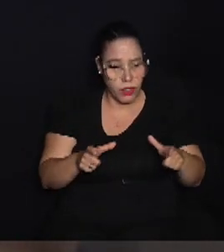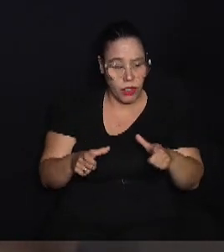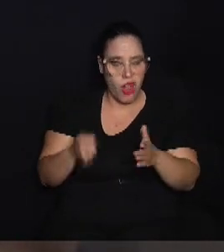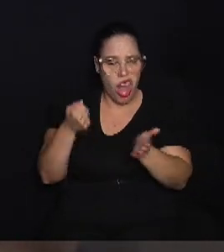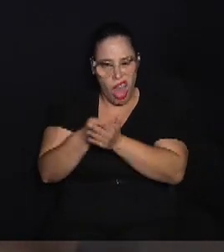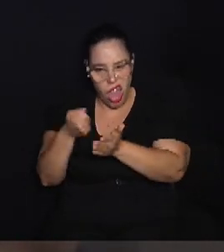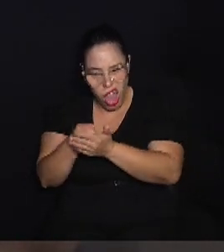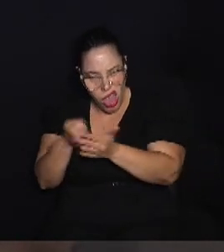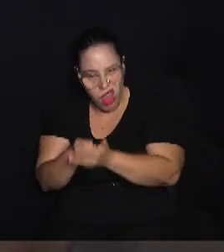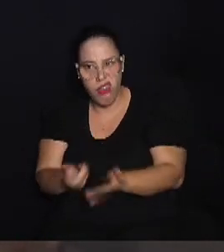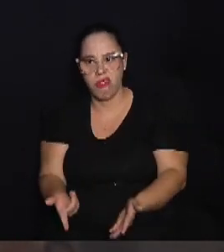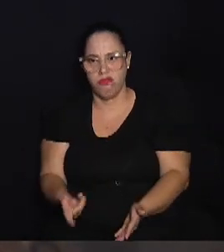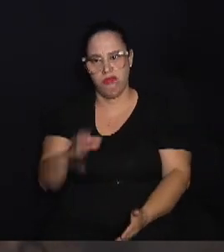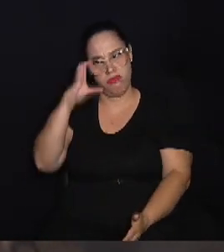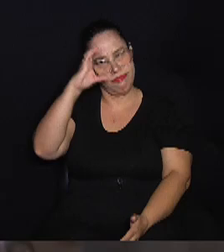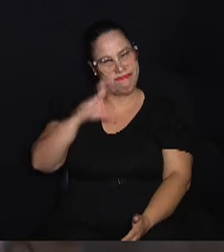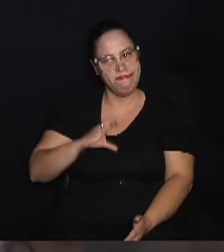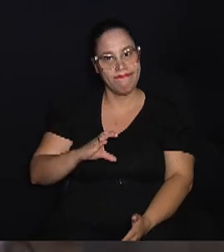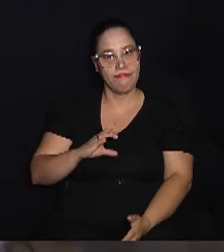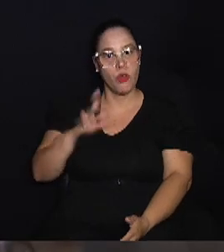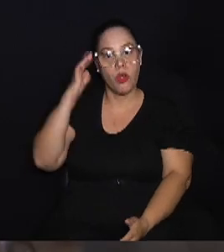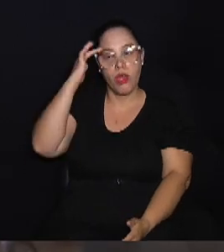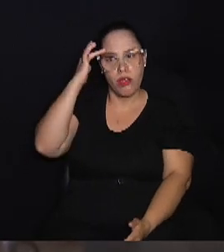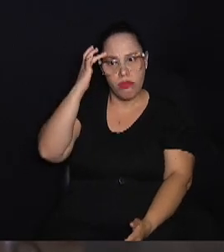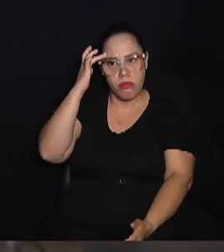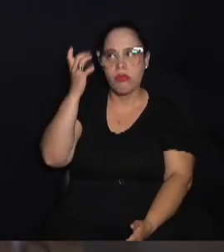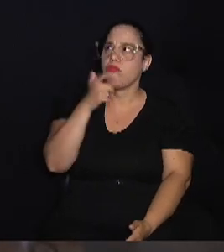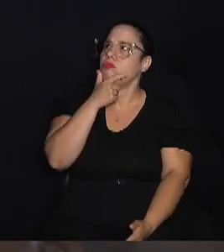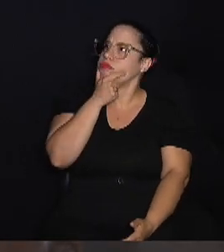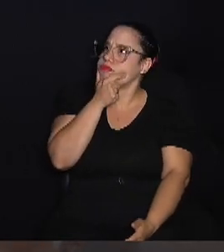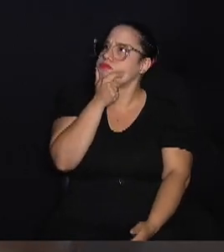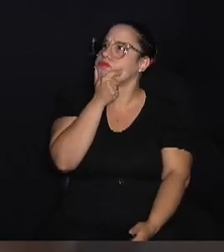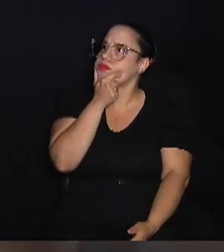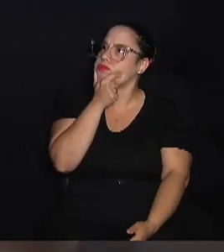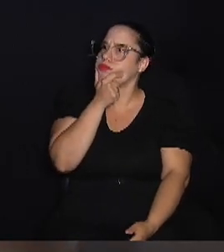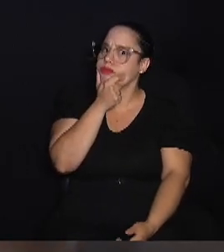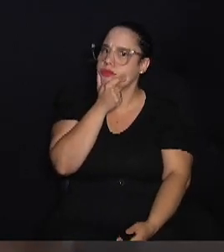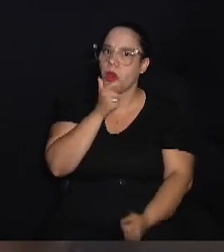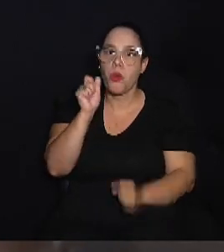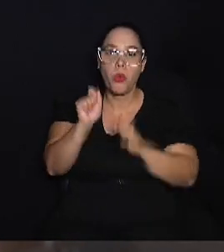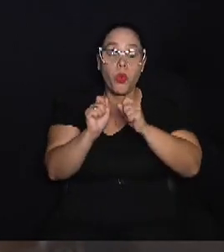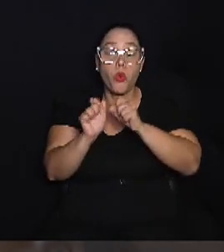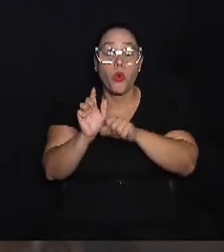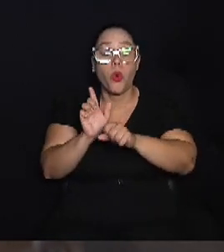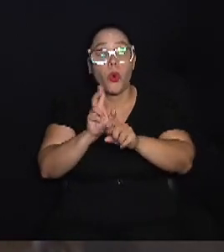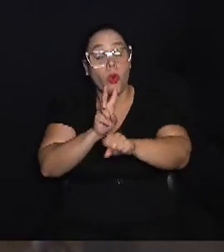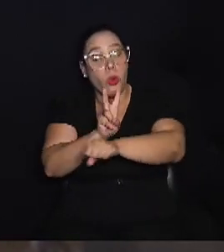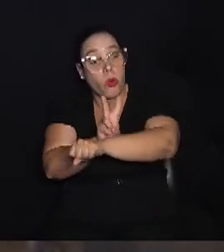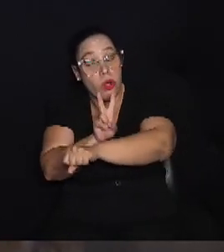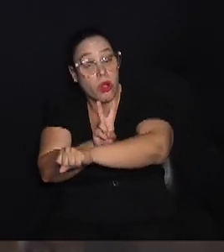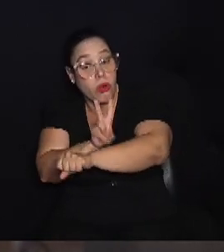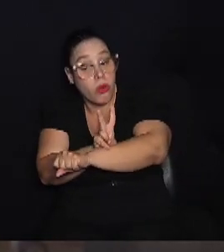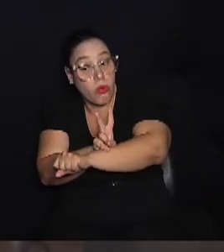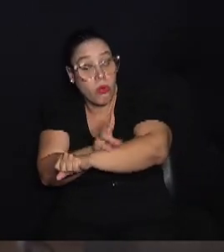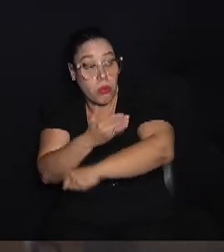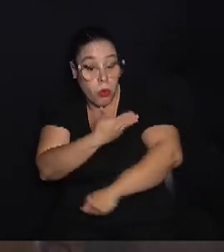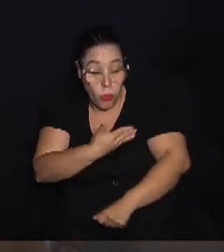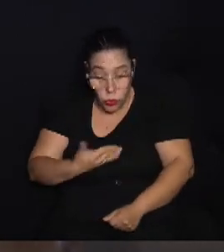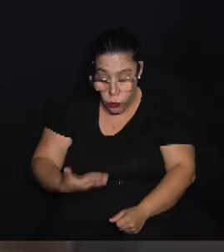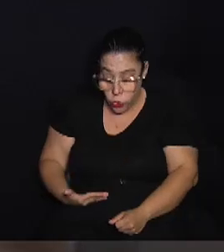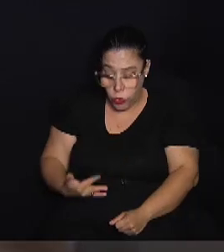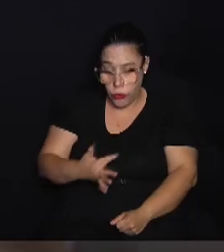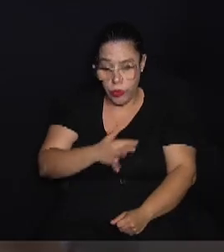cobrar dentro, sendo cidadãos, e eles já têm essa noção, né? Já têm a noção do que é cuidado pelo governo do federal,